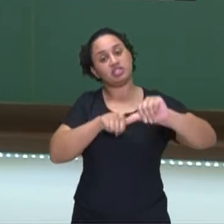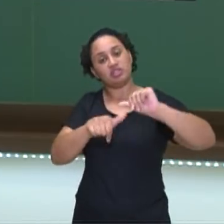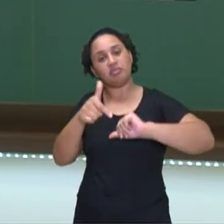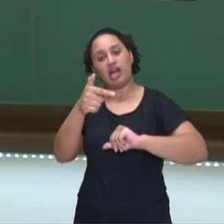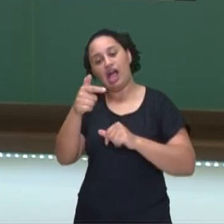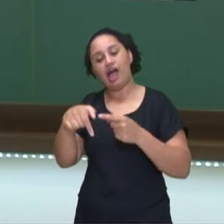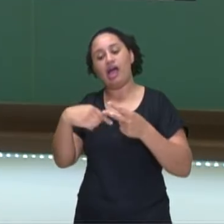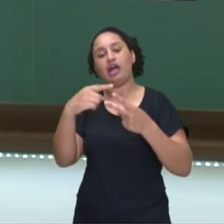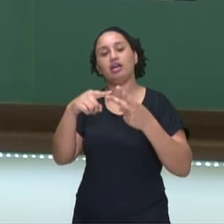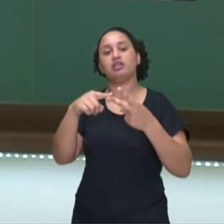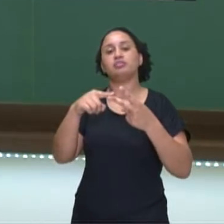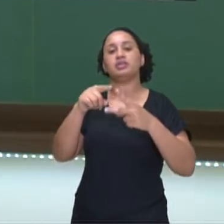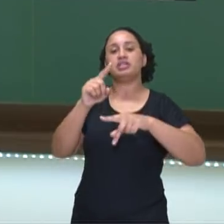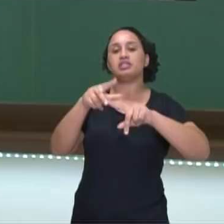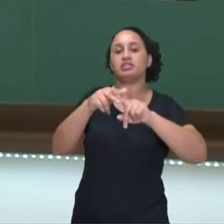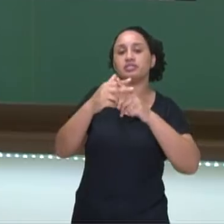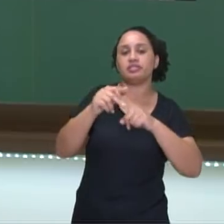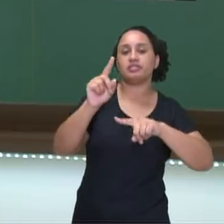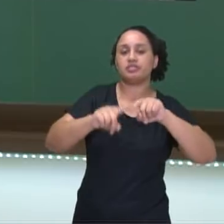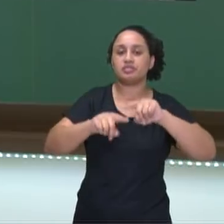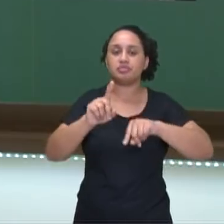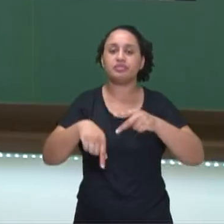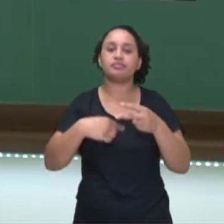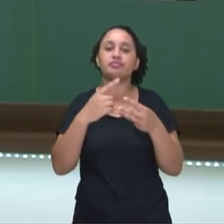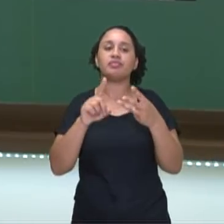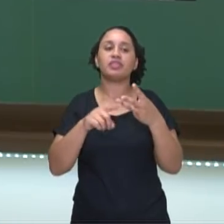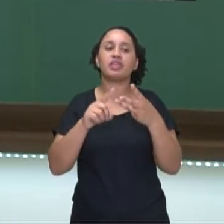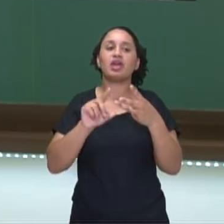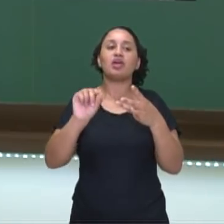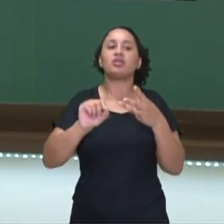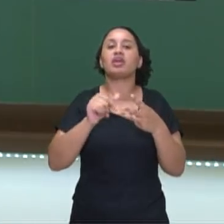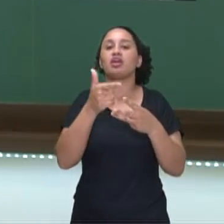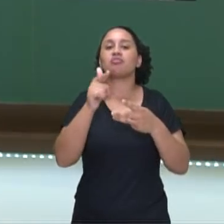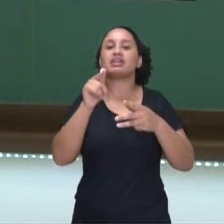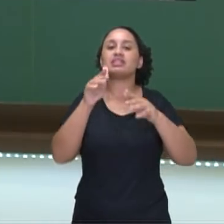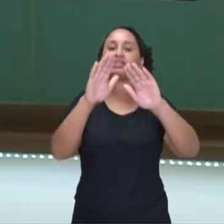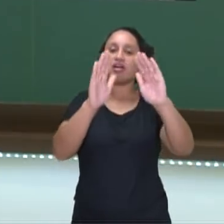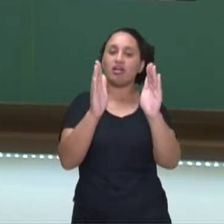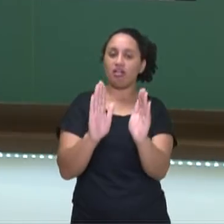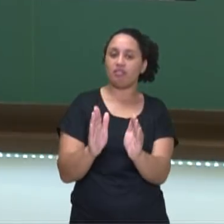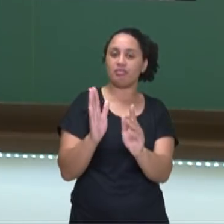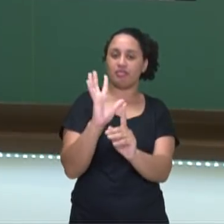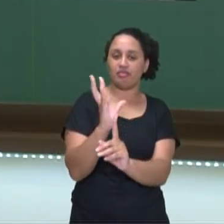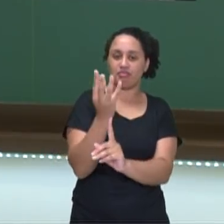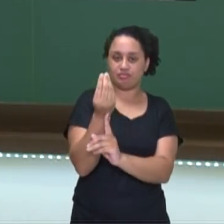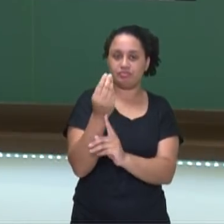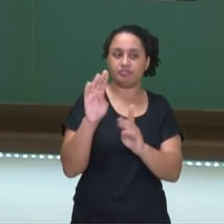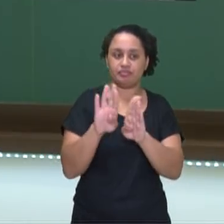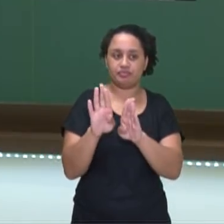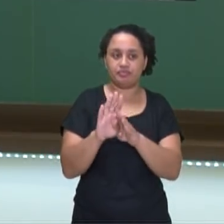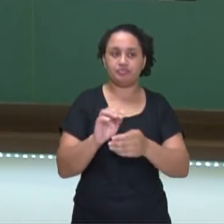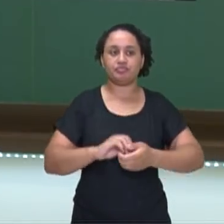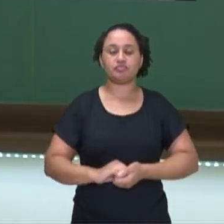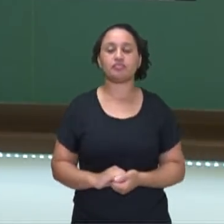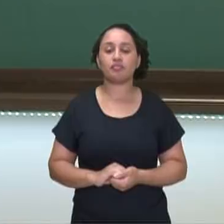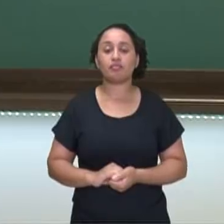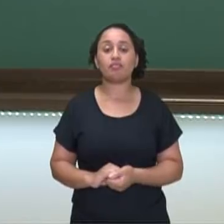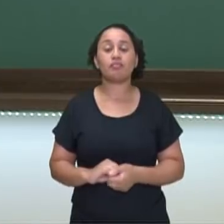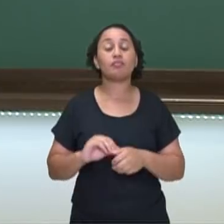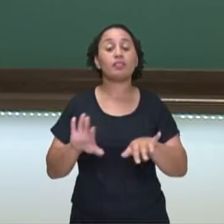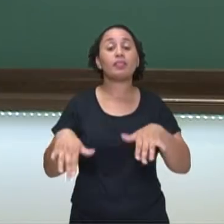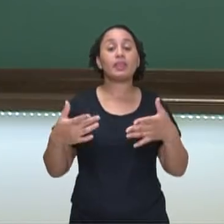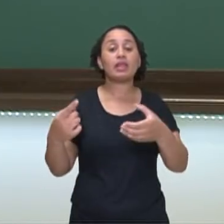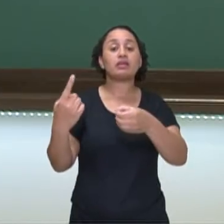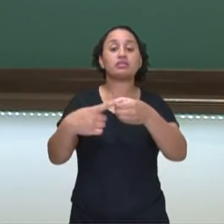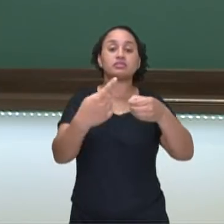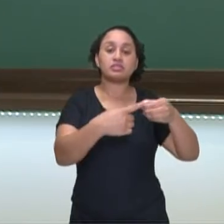obras de arte, metalurgia super importante também aí para os iorubás. As cidades também possuíam, então,